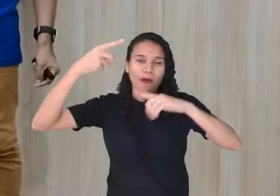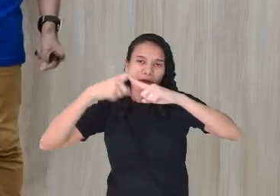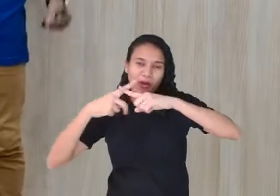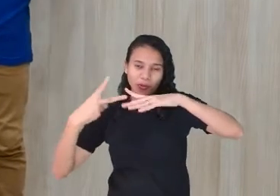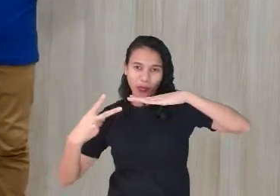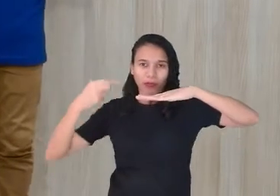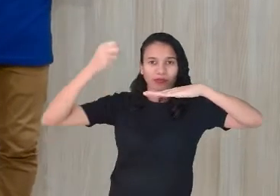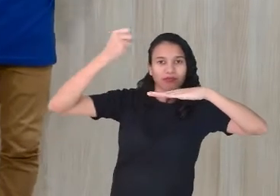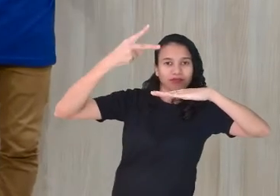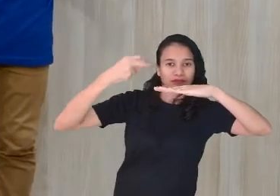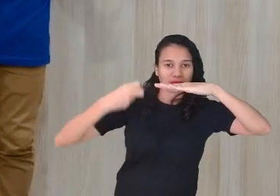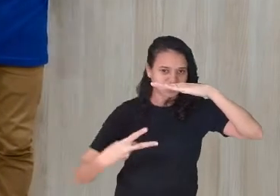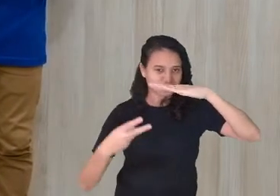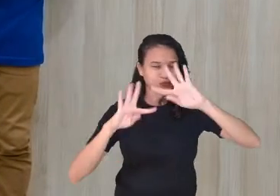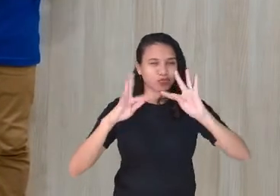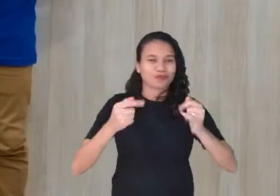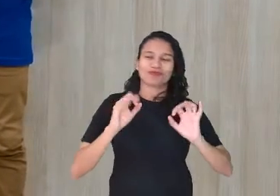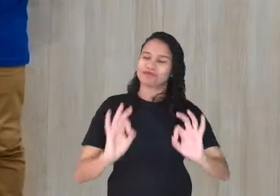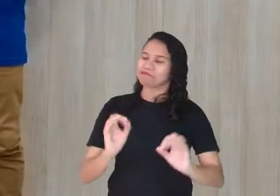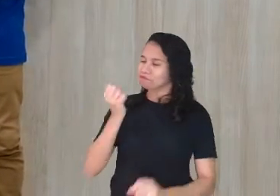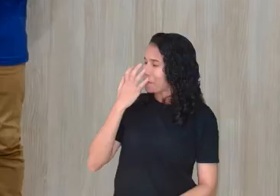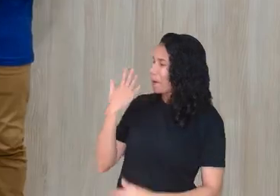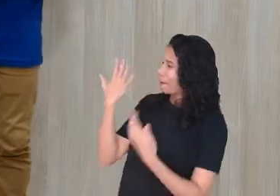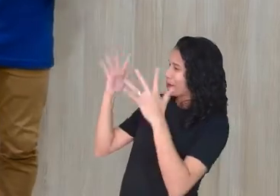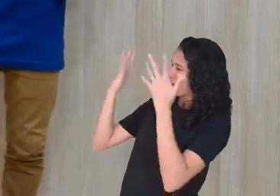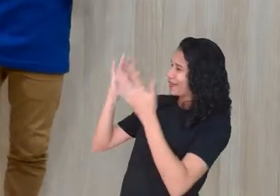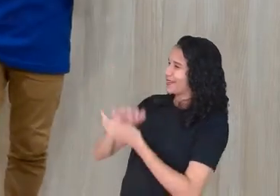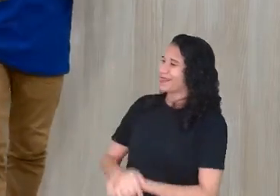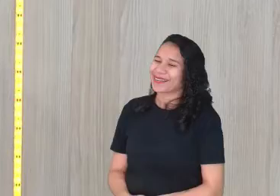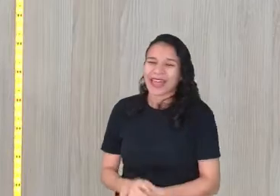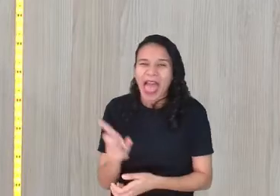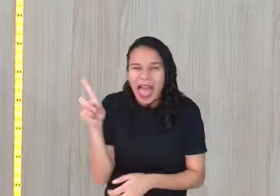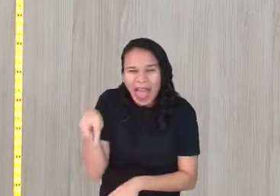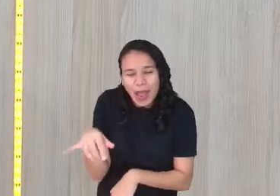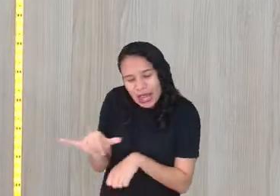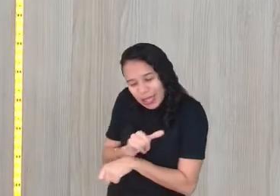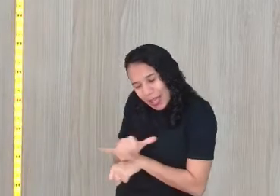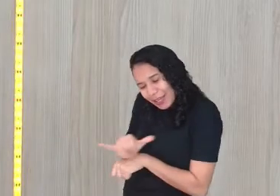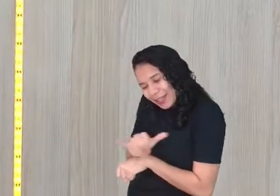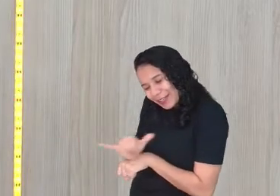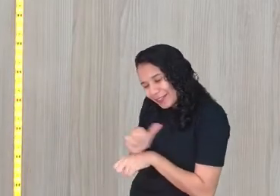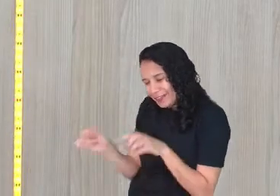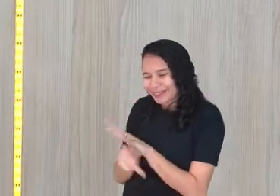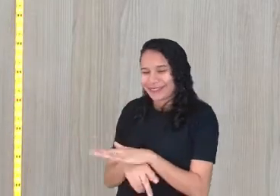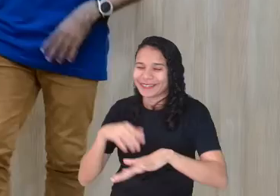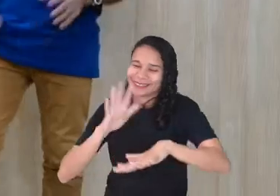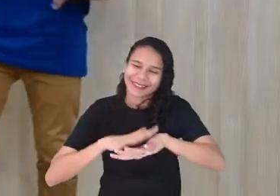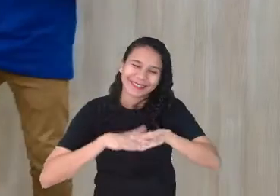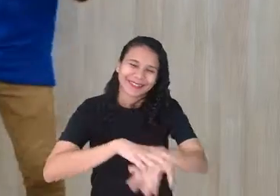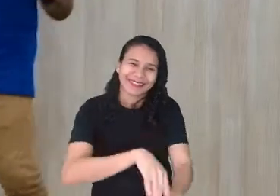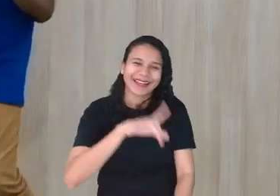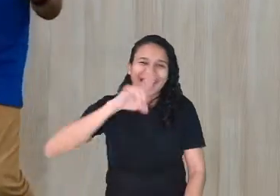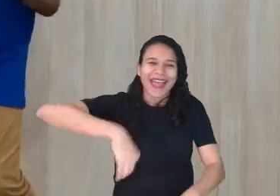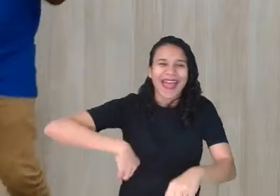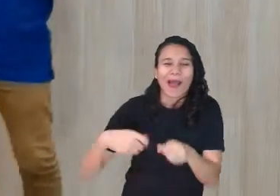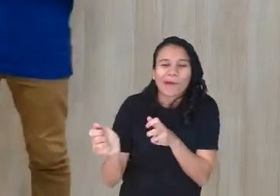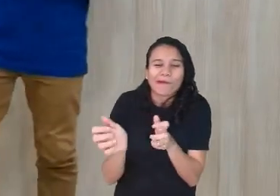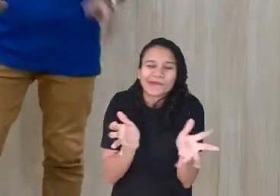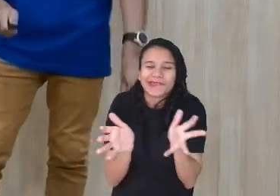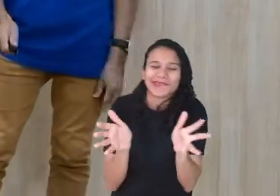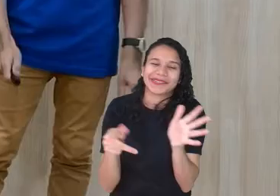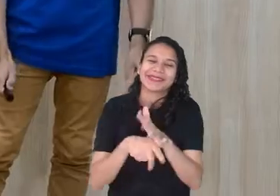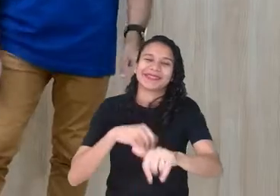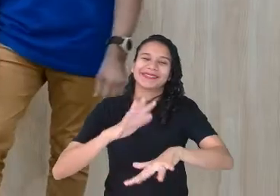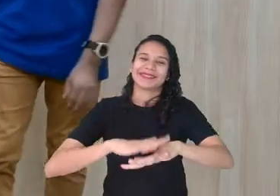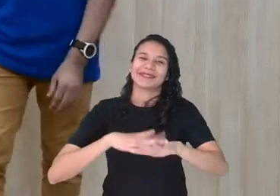2 aqui e fica tudo certo. Muito bom, Daniel. Parabéns aí. Um artifíciozinho. É, matemática, né? É uma mãe dos